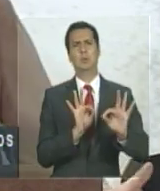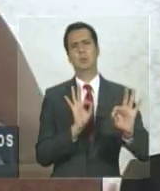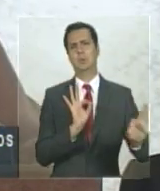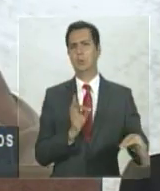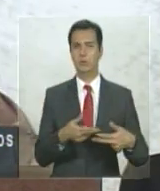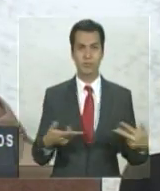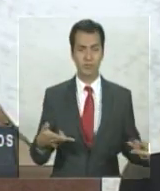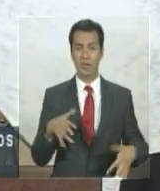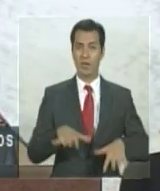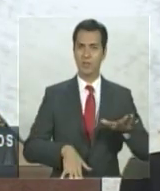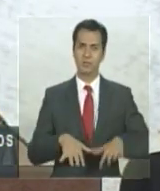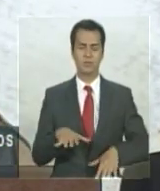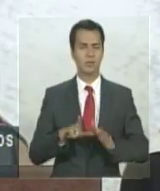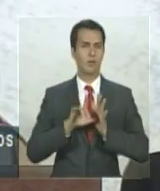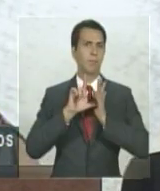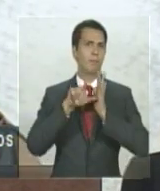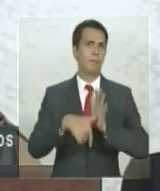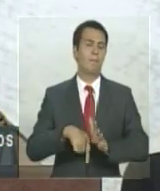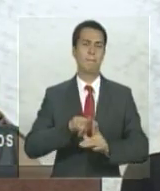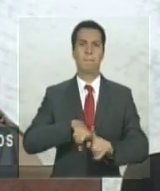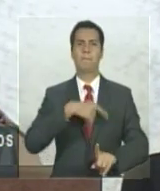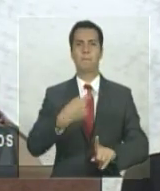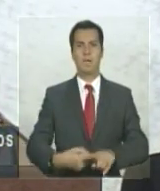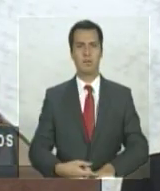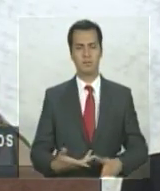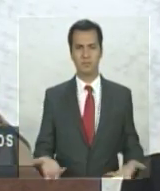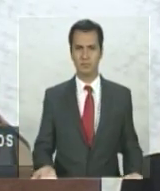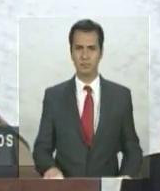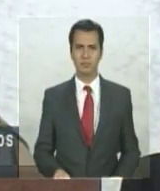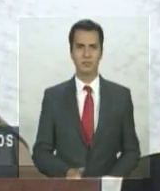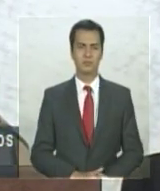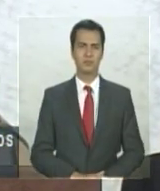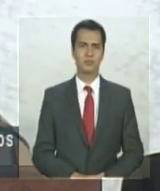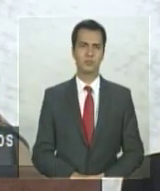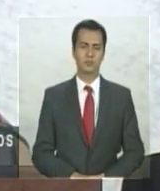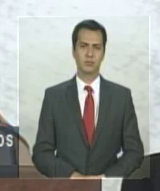vezes ficam mais de 5, 6 horas.